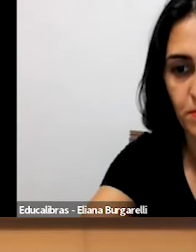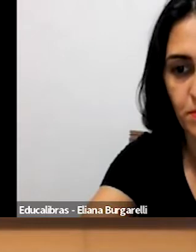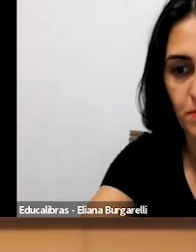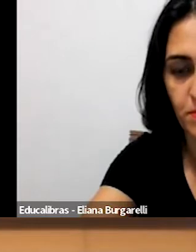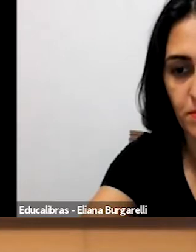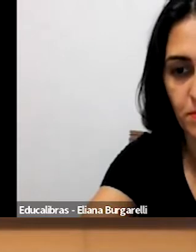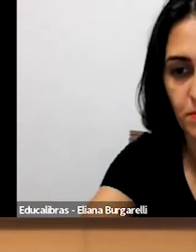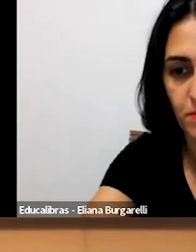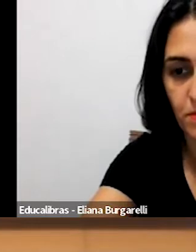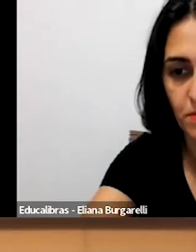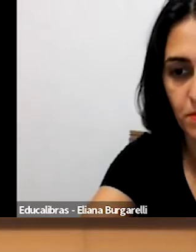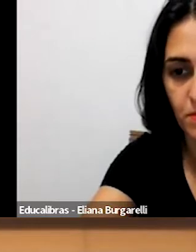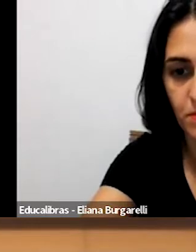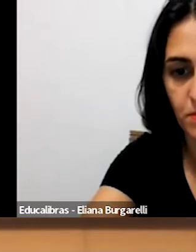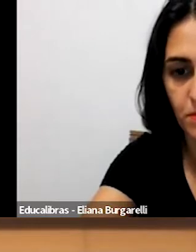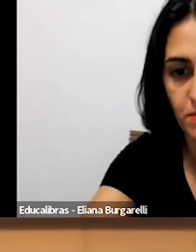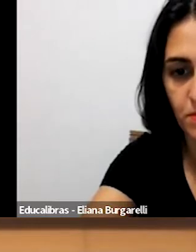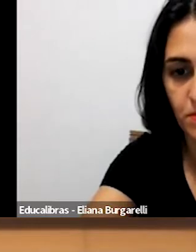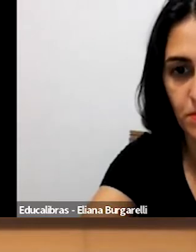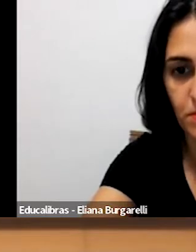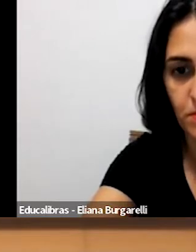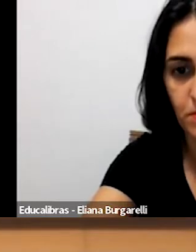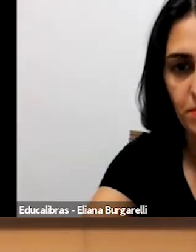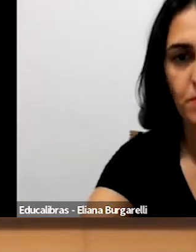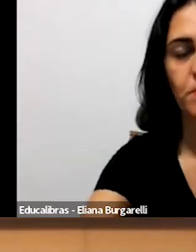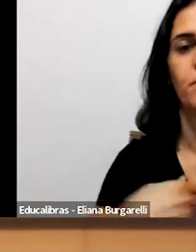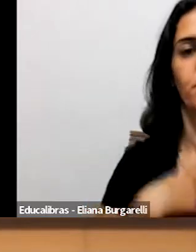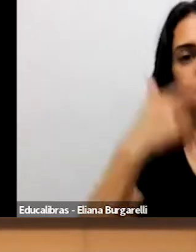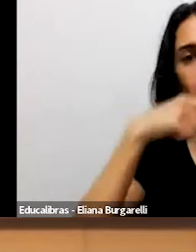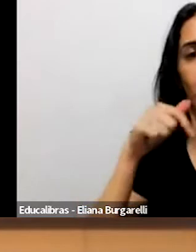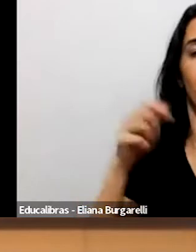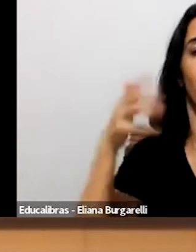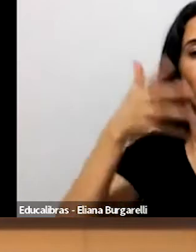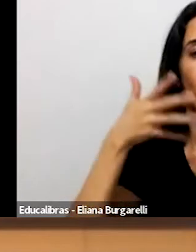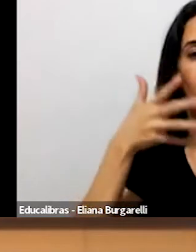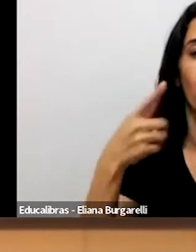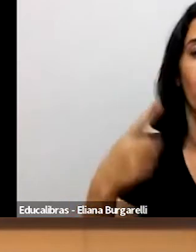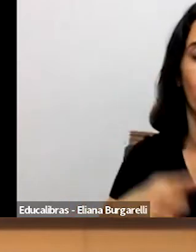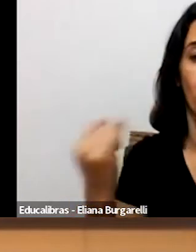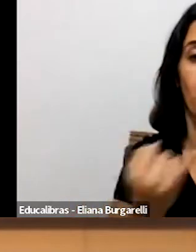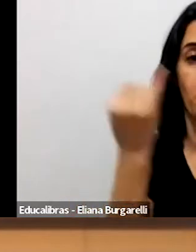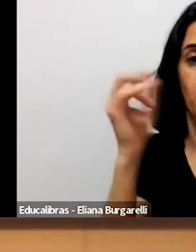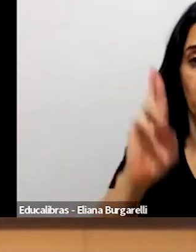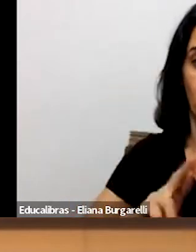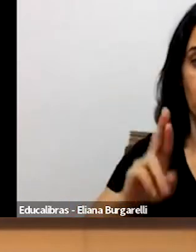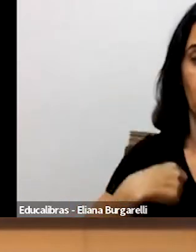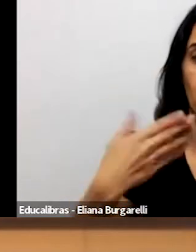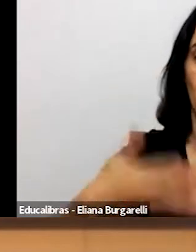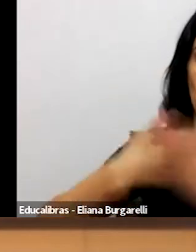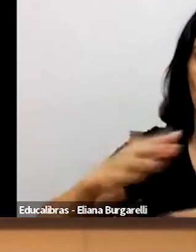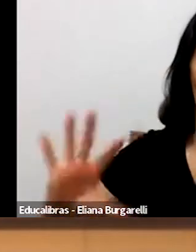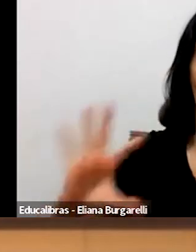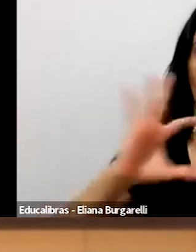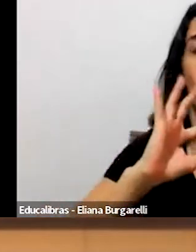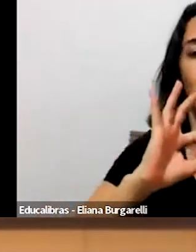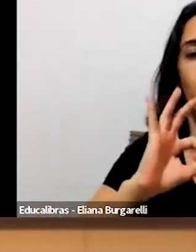very important to us, and we are determined to develop them first. The Europe-Latin